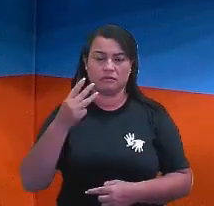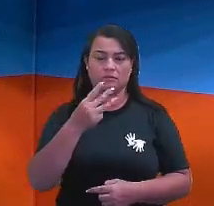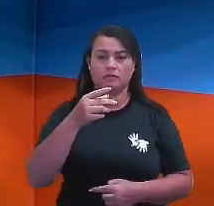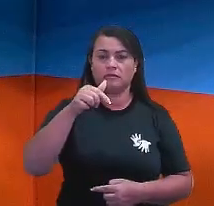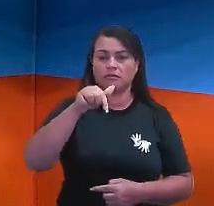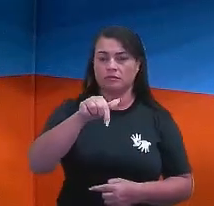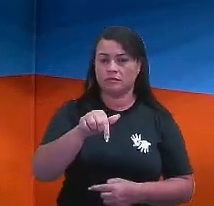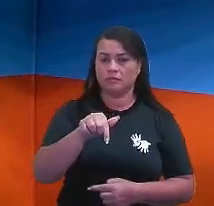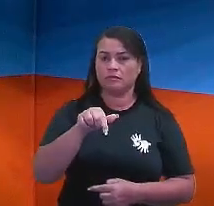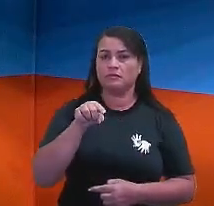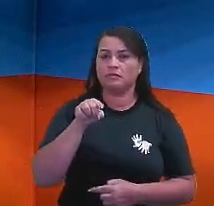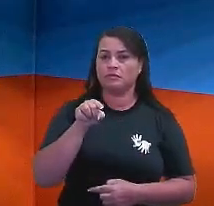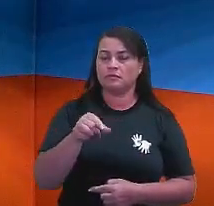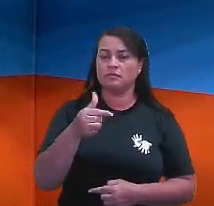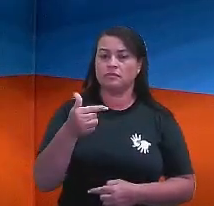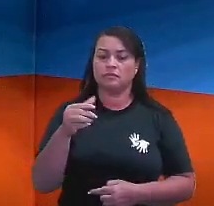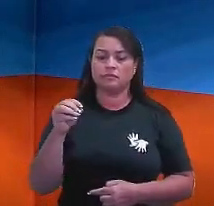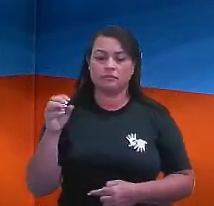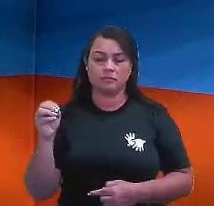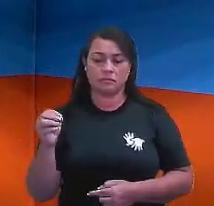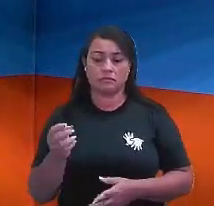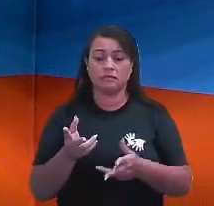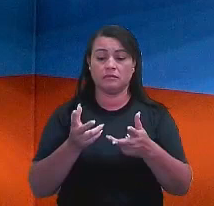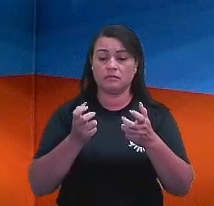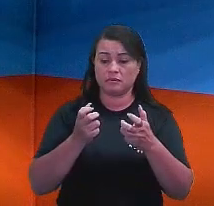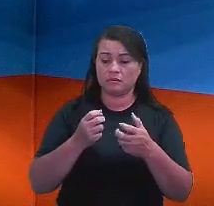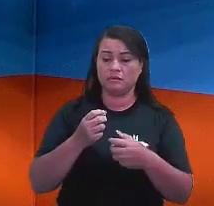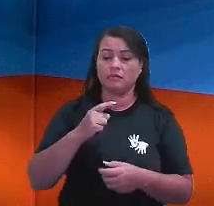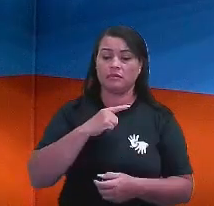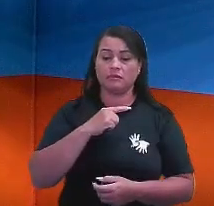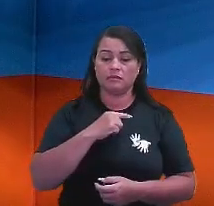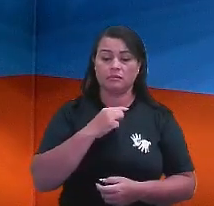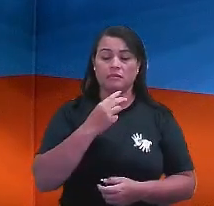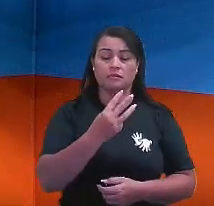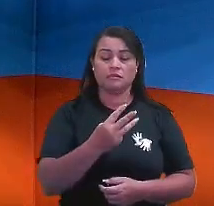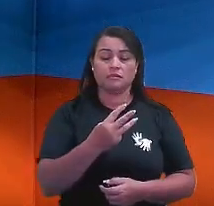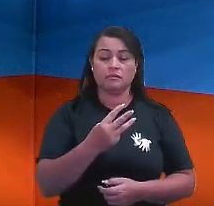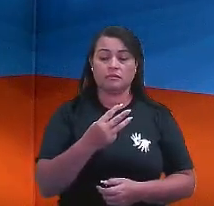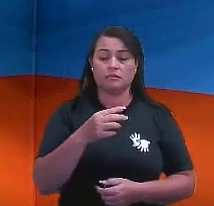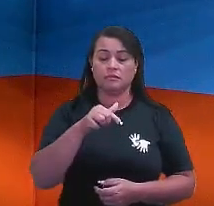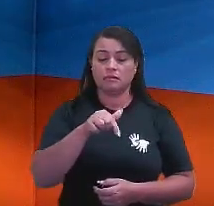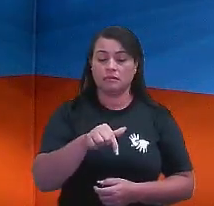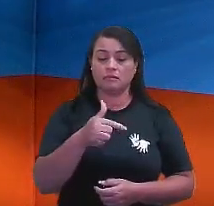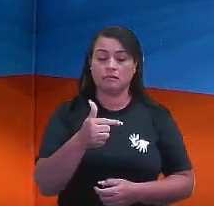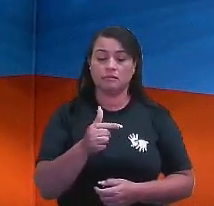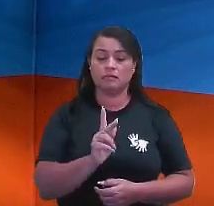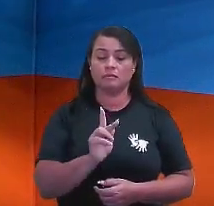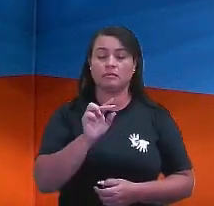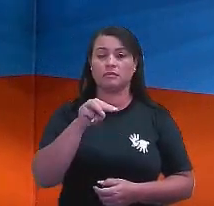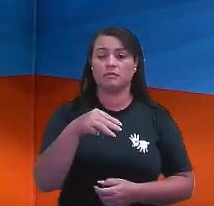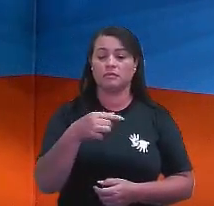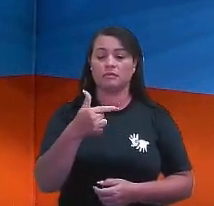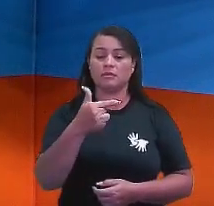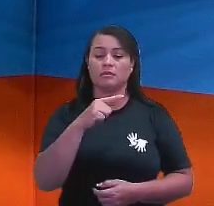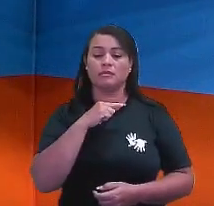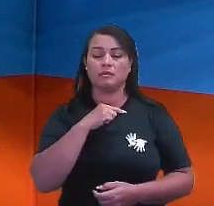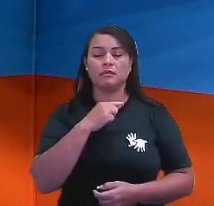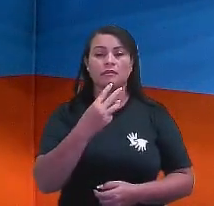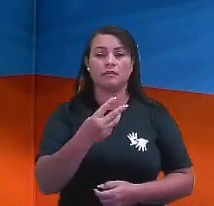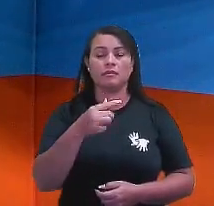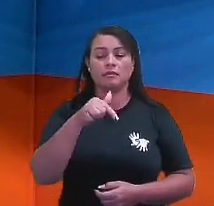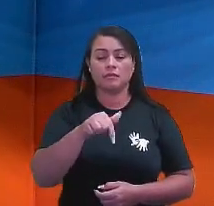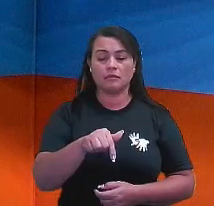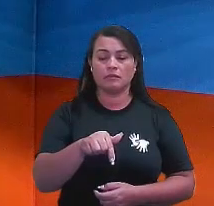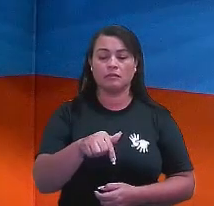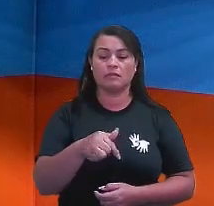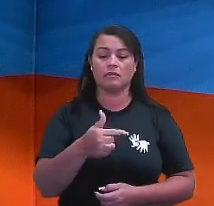37.200. Beleza? Então, a gente percebe aí que 372 quilômetros quadrados há uma extensão de